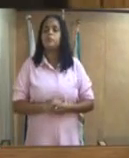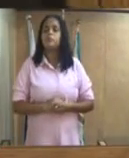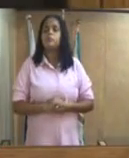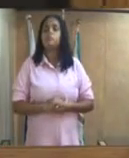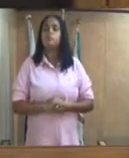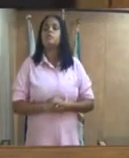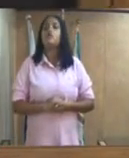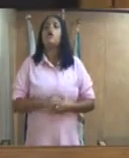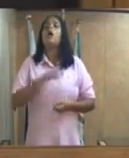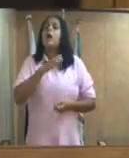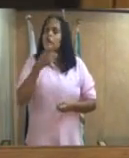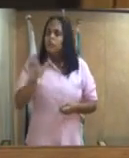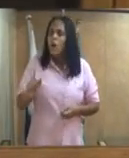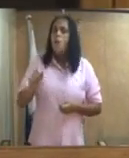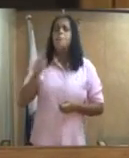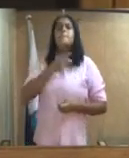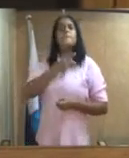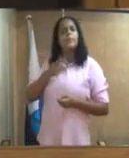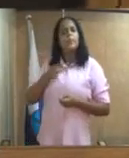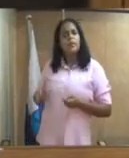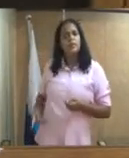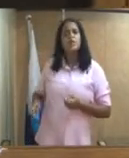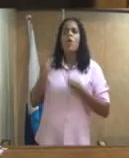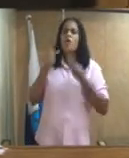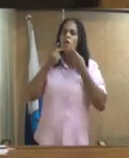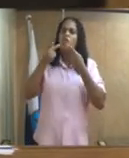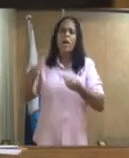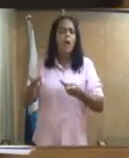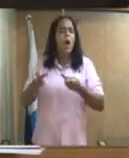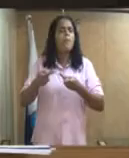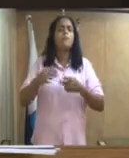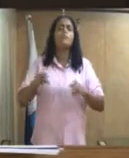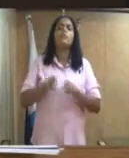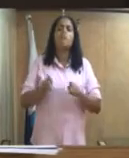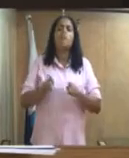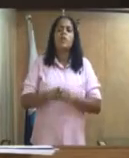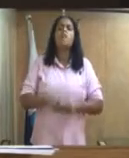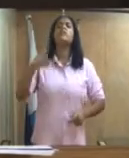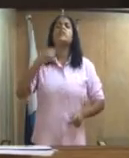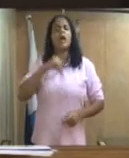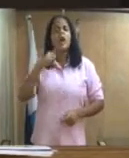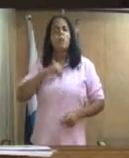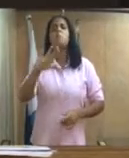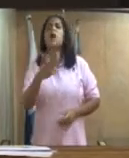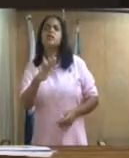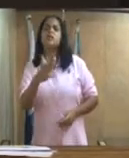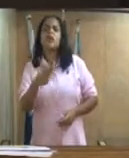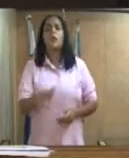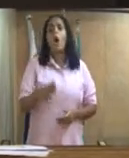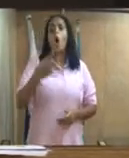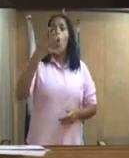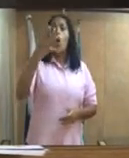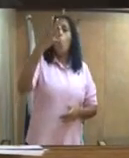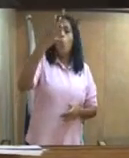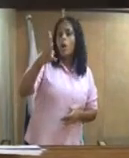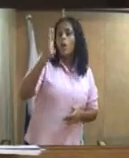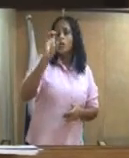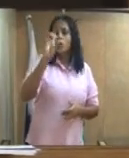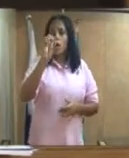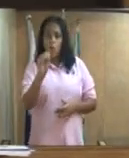Então, senhor presidente, eu não vou me estender. O senhor teria 48 horas para ser instalado a